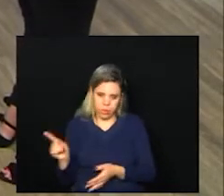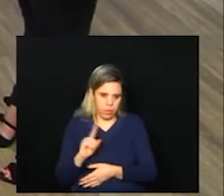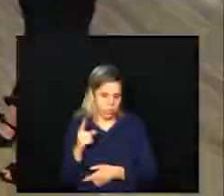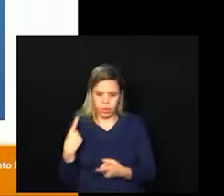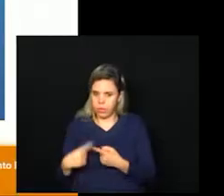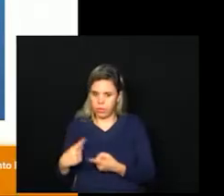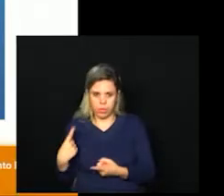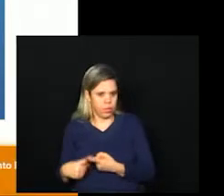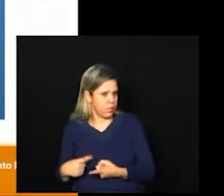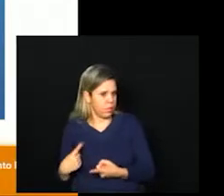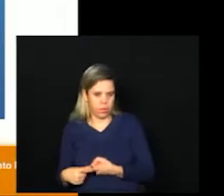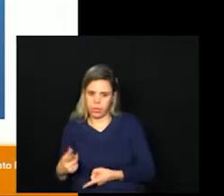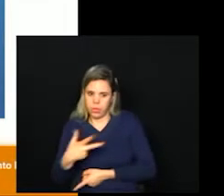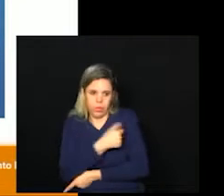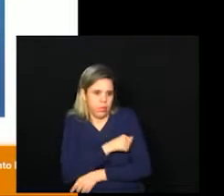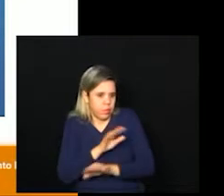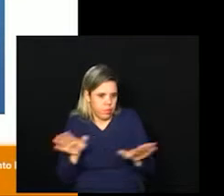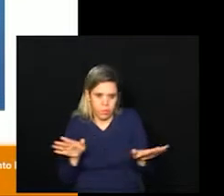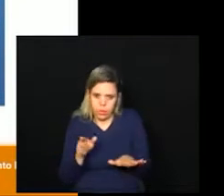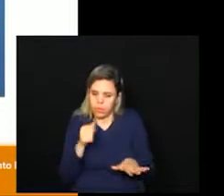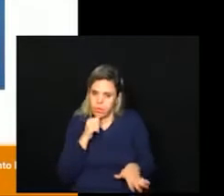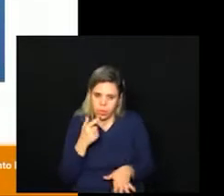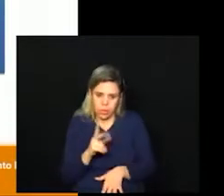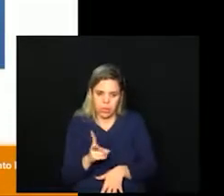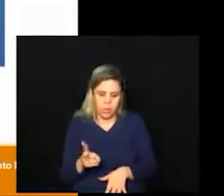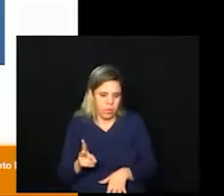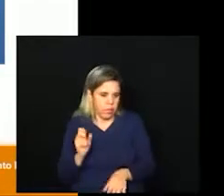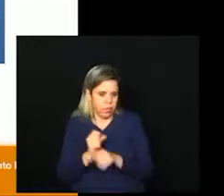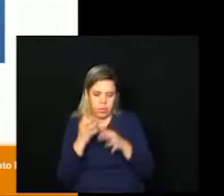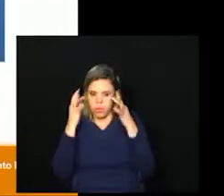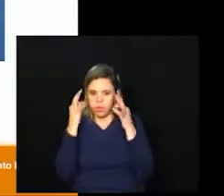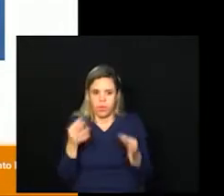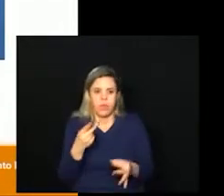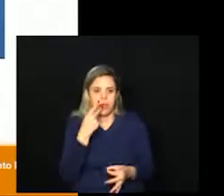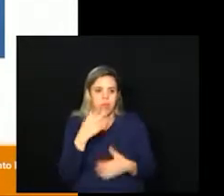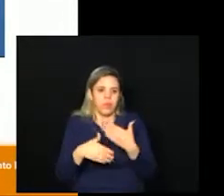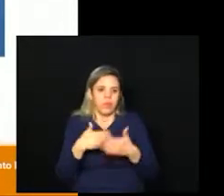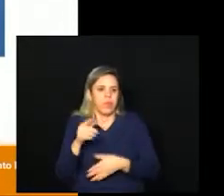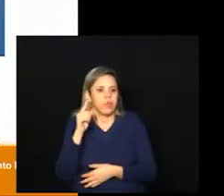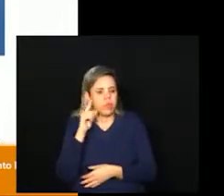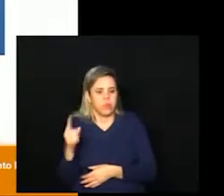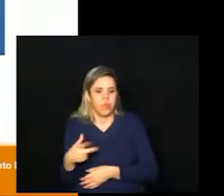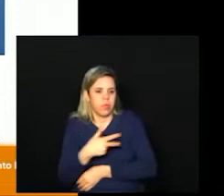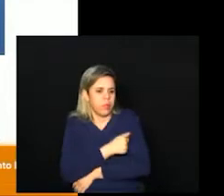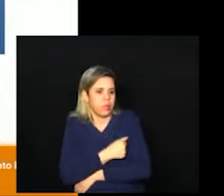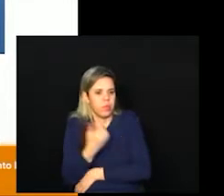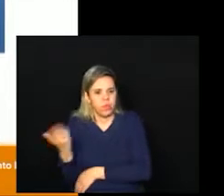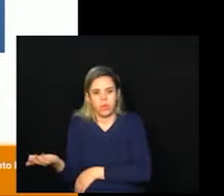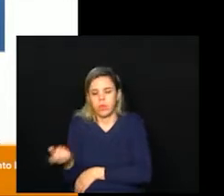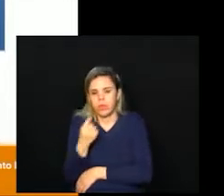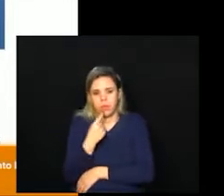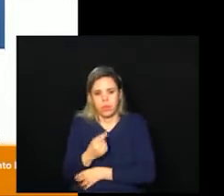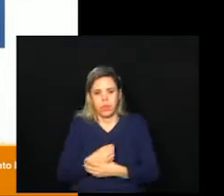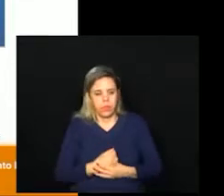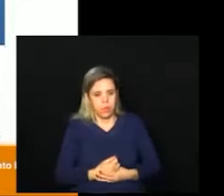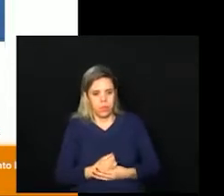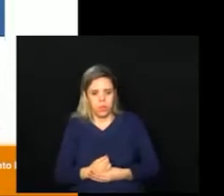porque as doses acabaram, então sempre aquela atenção que a gente fala diária no